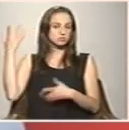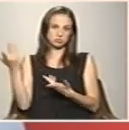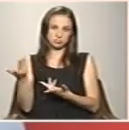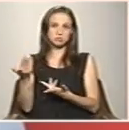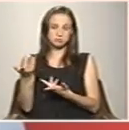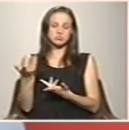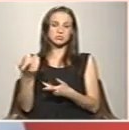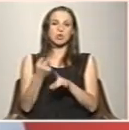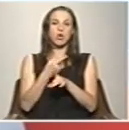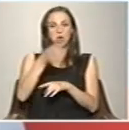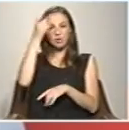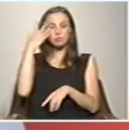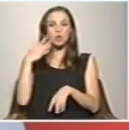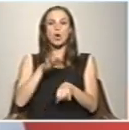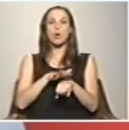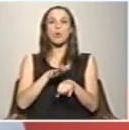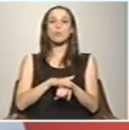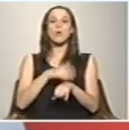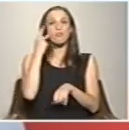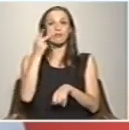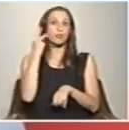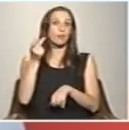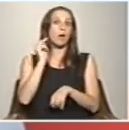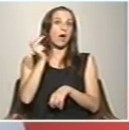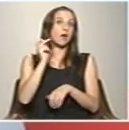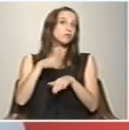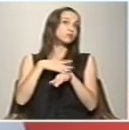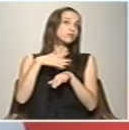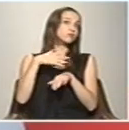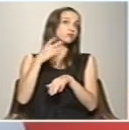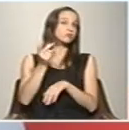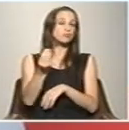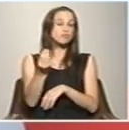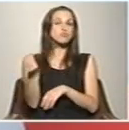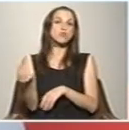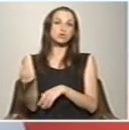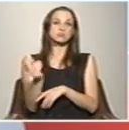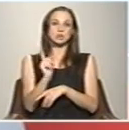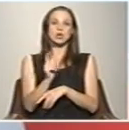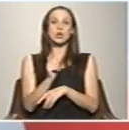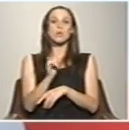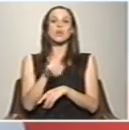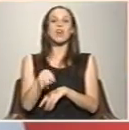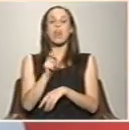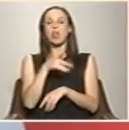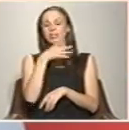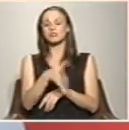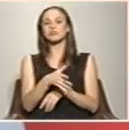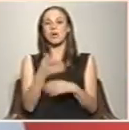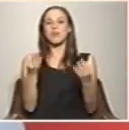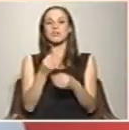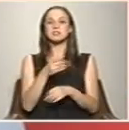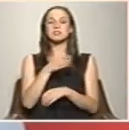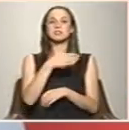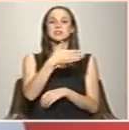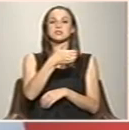que muito gente, por força também de basta vivermos mais anos. Os números do INE, como sempre, são números, mas enfim, apontam para mais de 150 mil